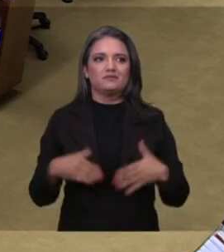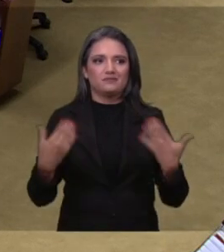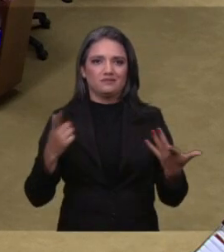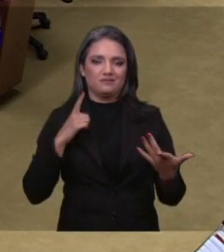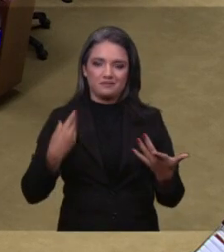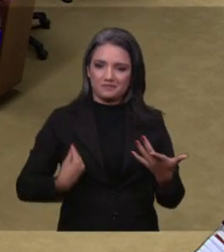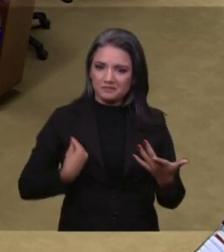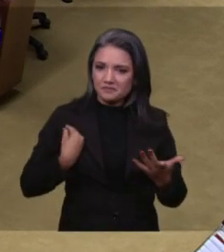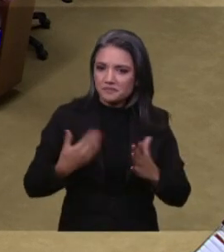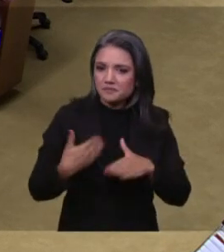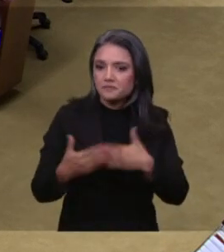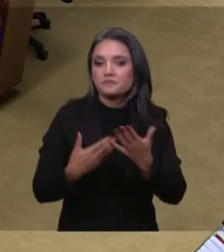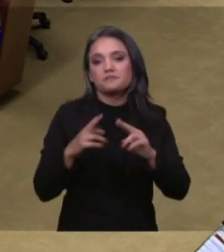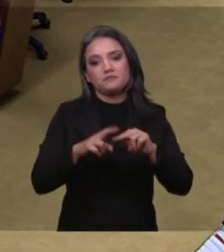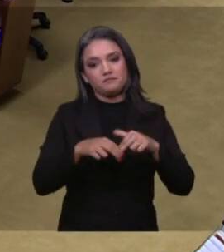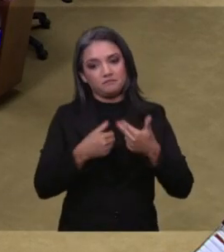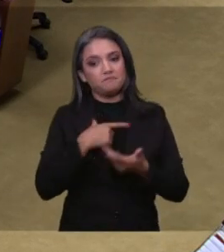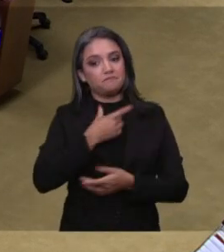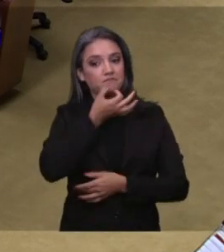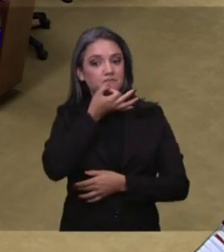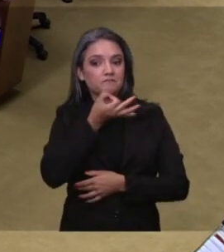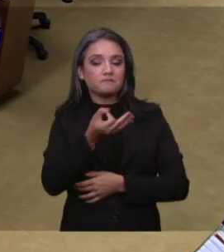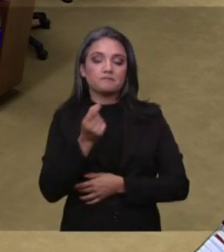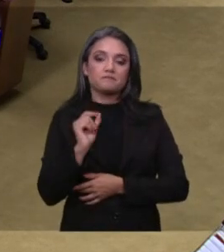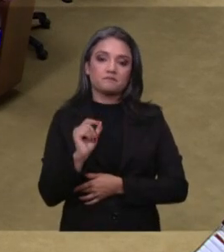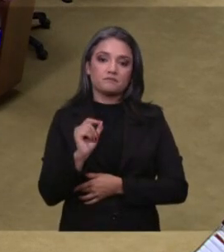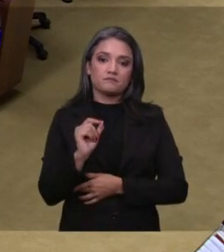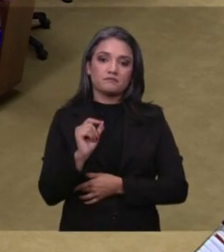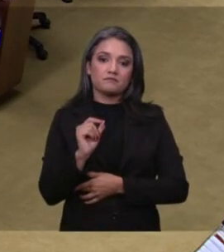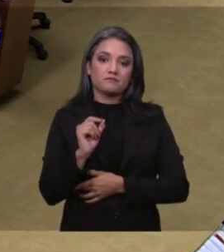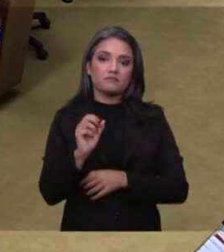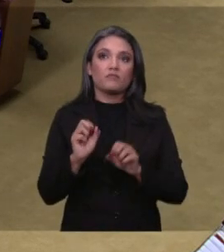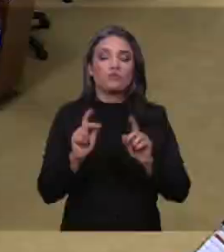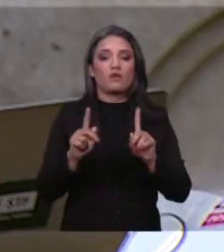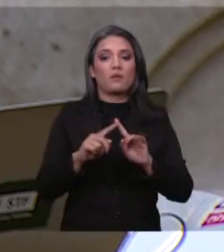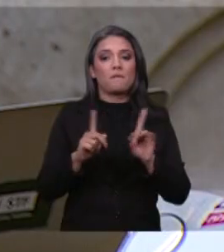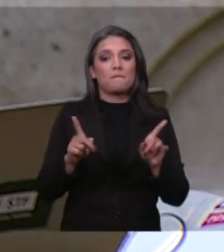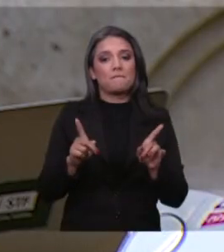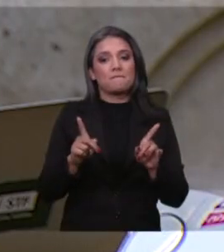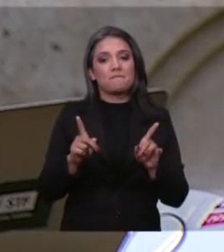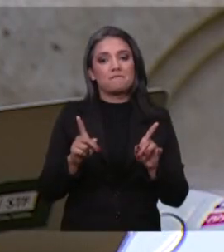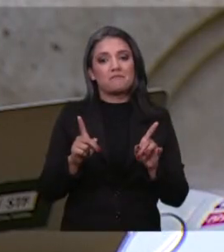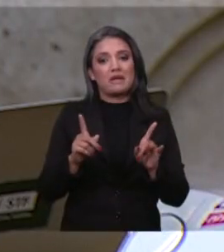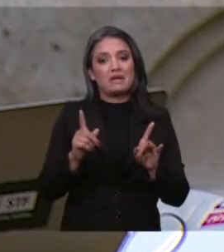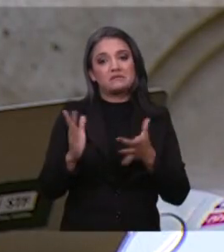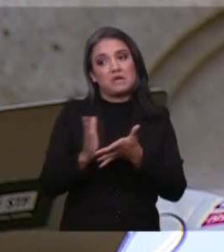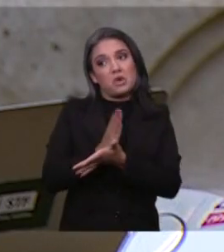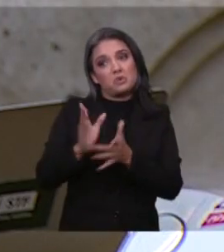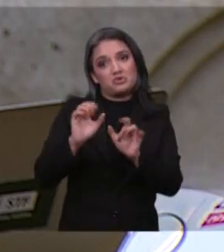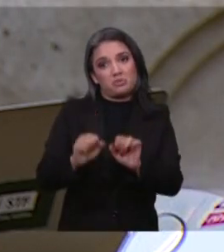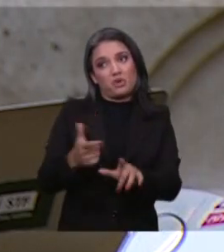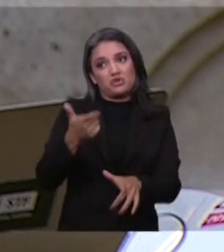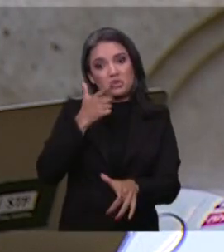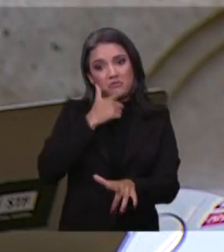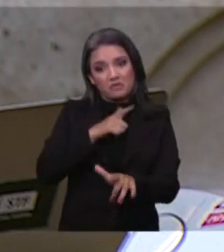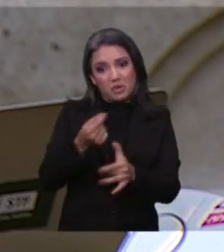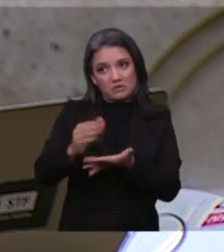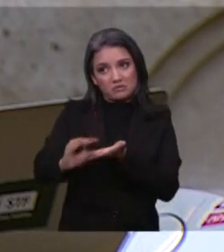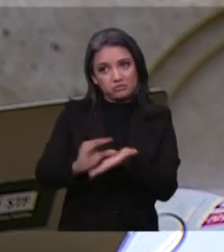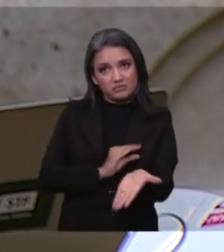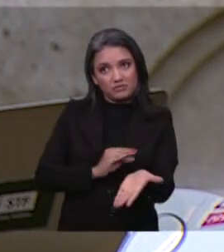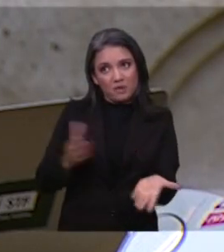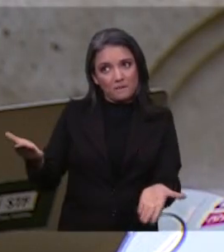mais enfática. Por isso que a minha sugestão já é... Bom, mas em rigor pode ter algum valor recebido de má-fé e aí a rescisória poderia continuar. Mas